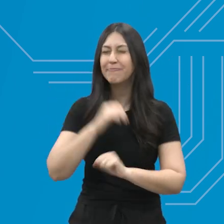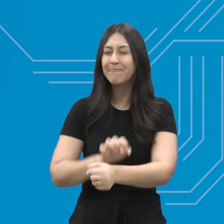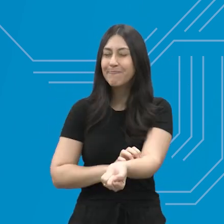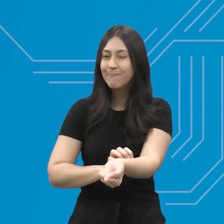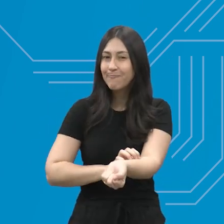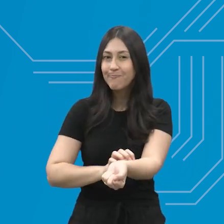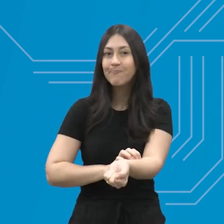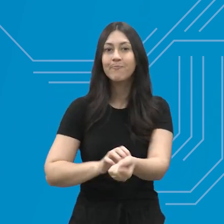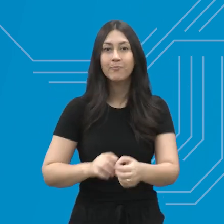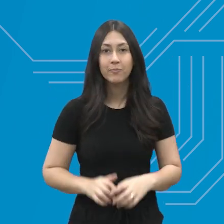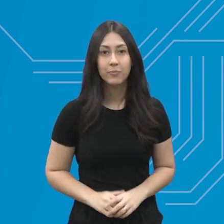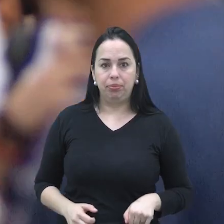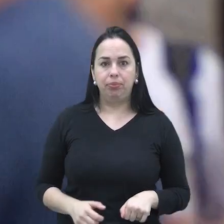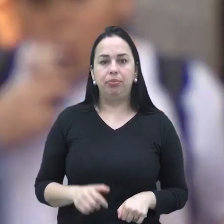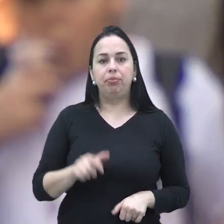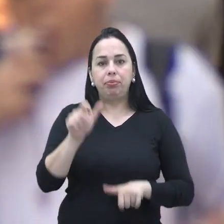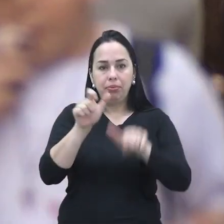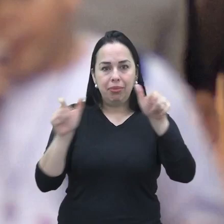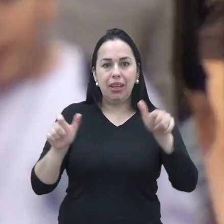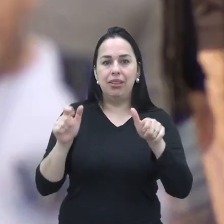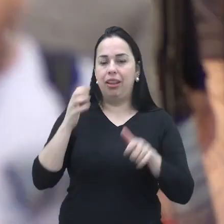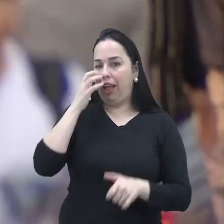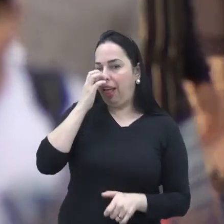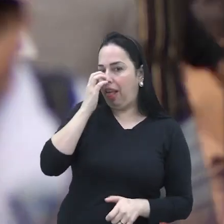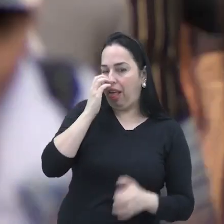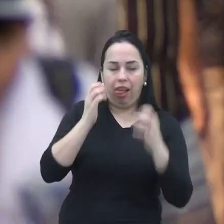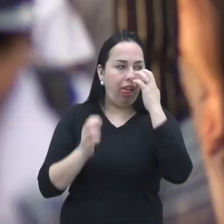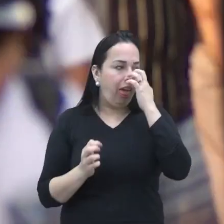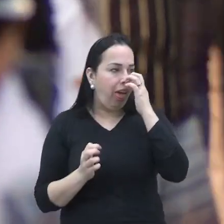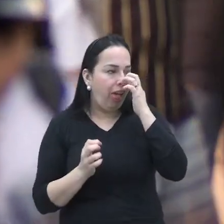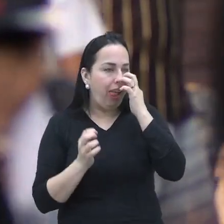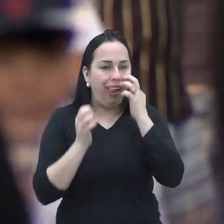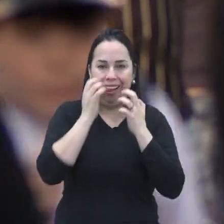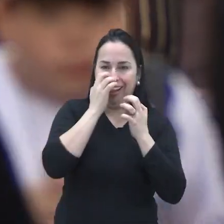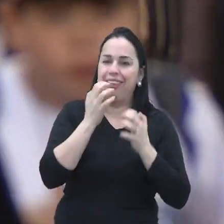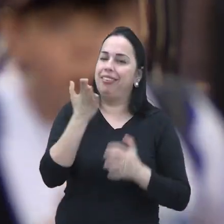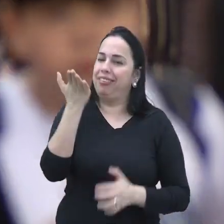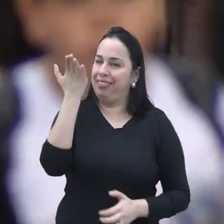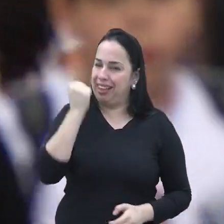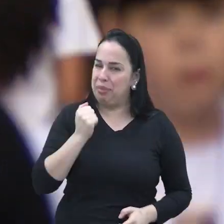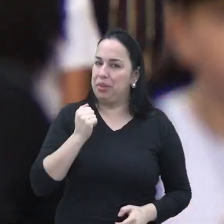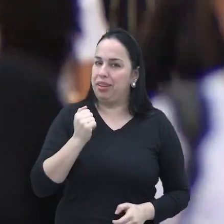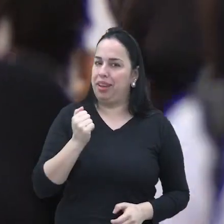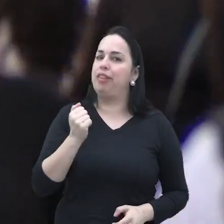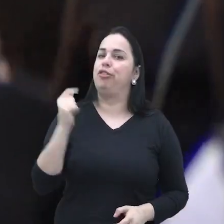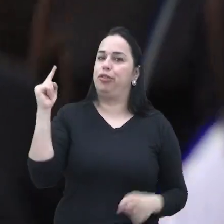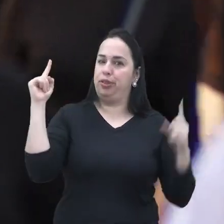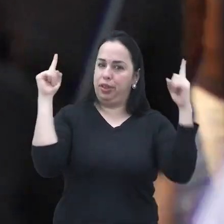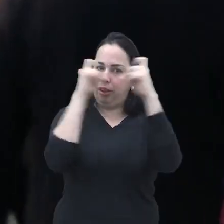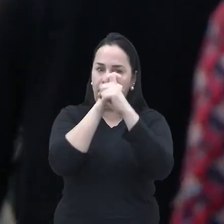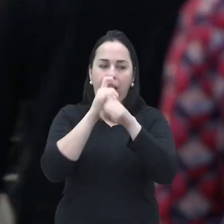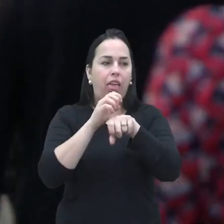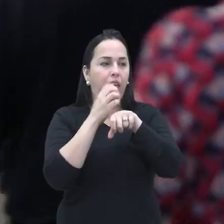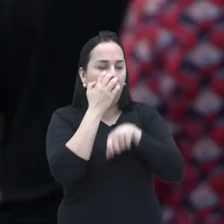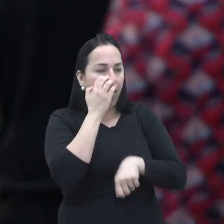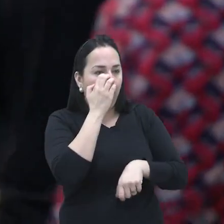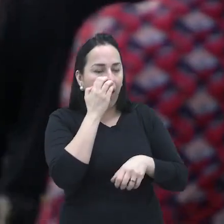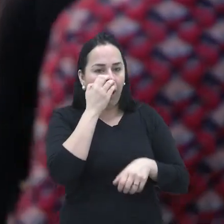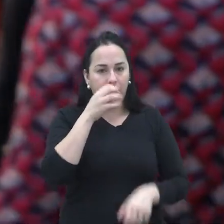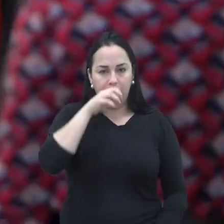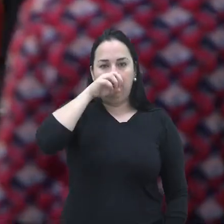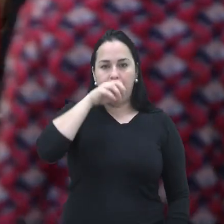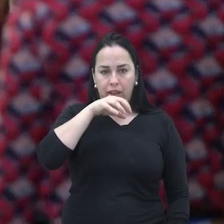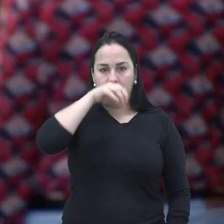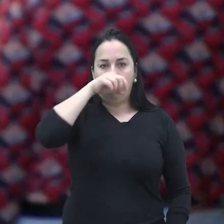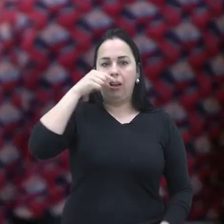processos alérgicos. Quem convive com rinite, sinusite ou outras ites sabe, não é fácil. Coceira,